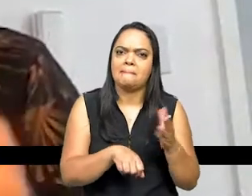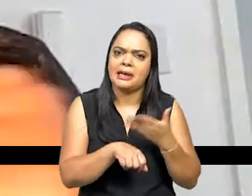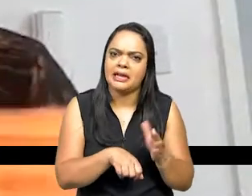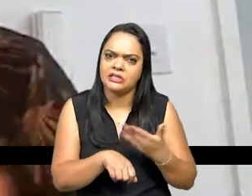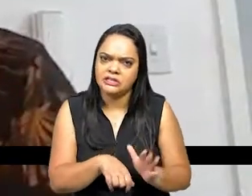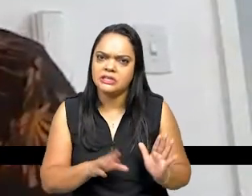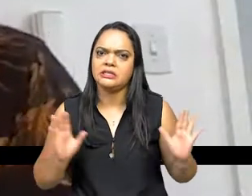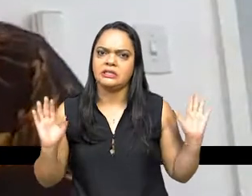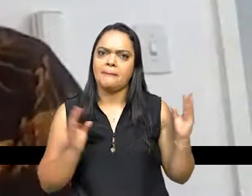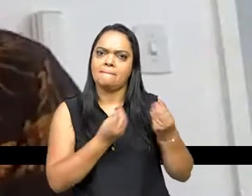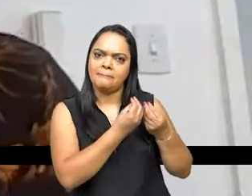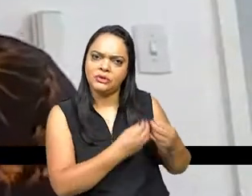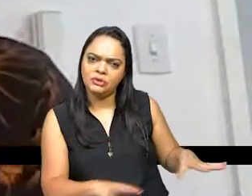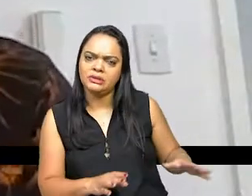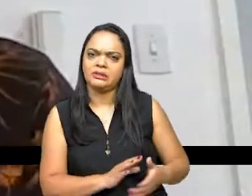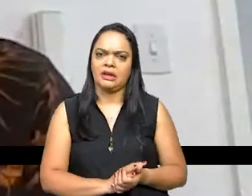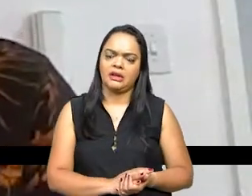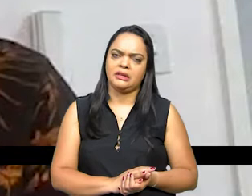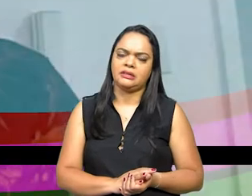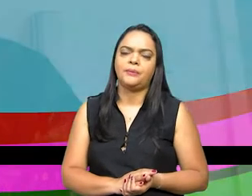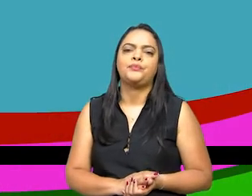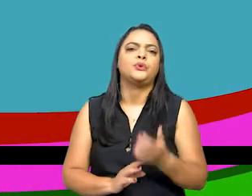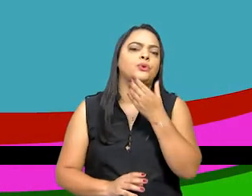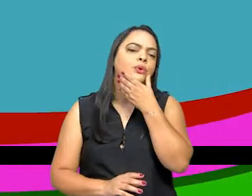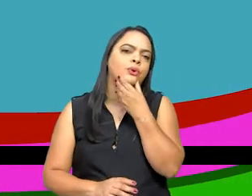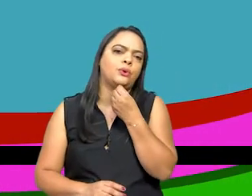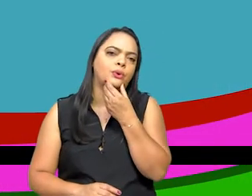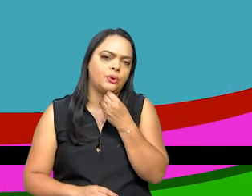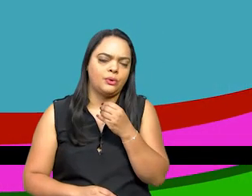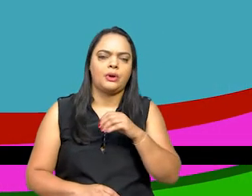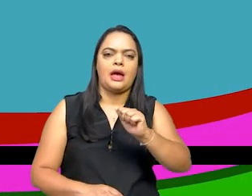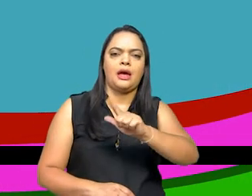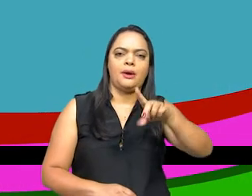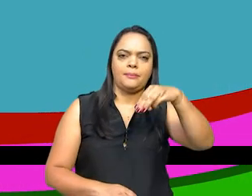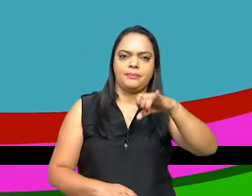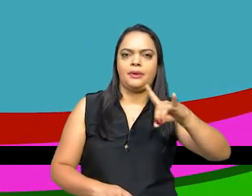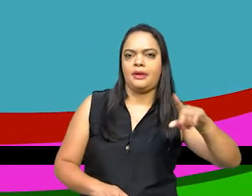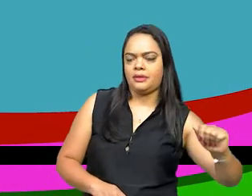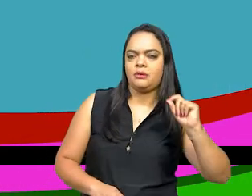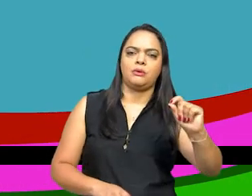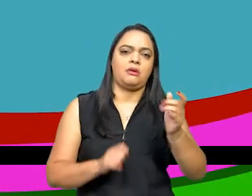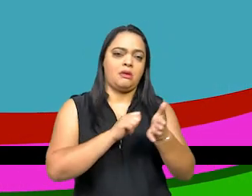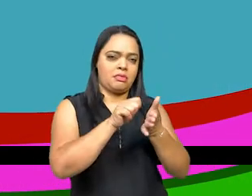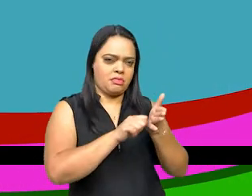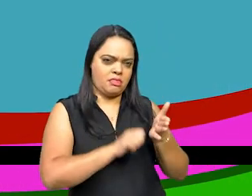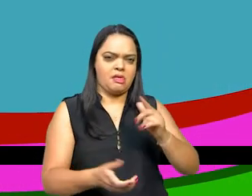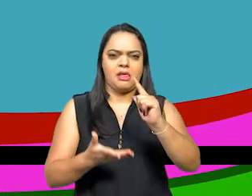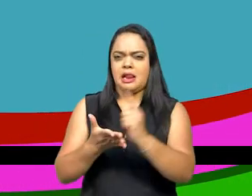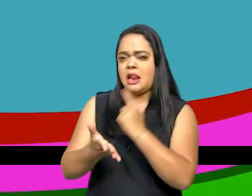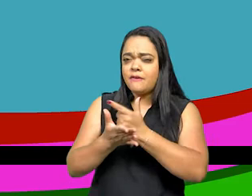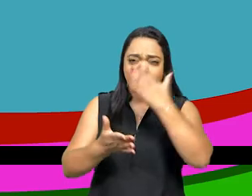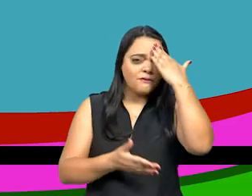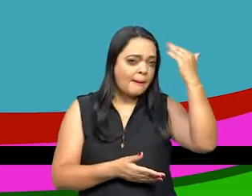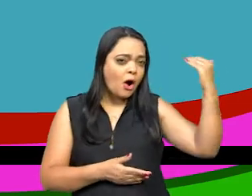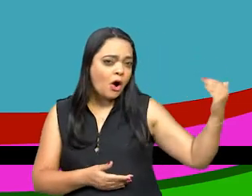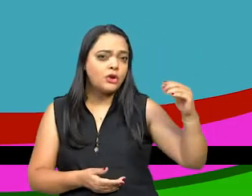chamado de racismo, né? O Silvio Almeida aí escreveu um livro que se tornou bastante conhecido fora do mundo